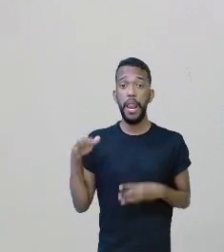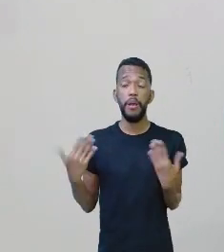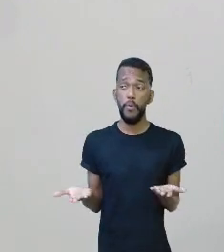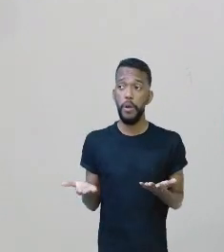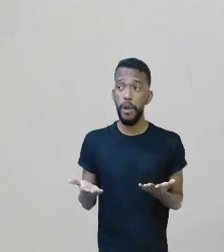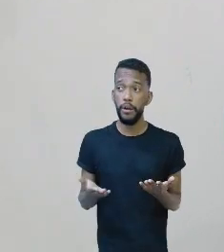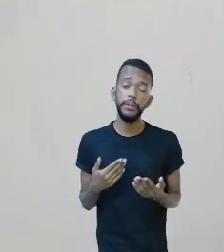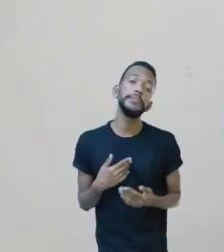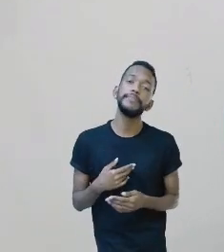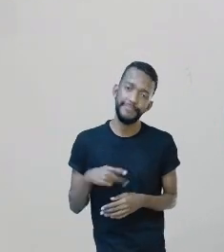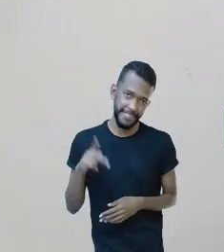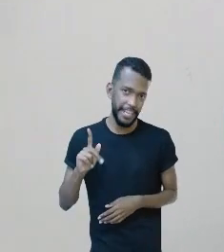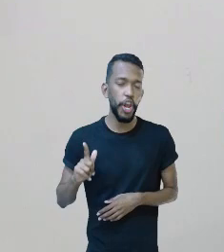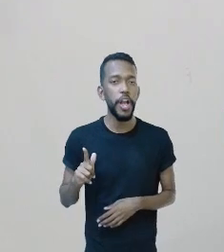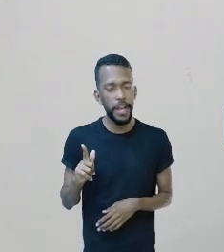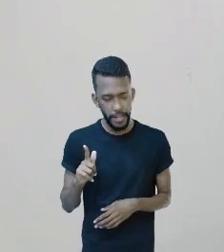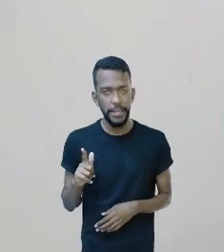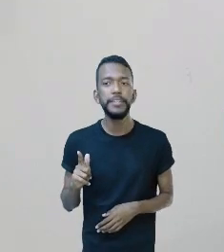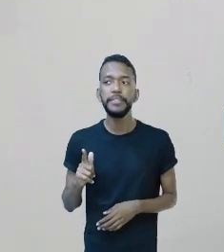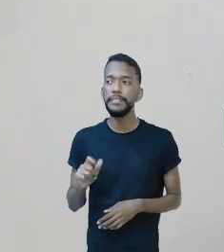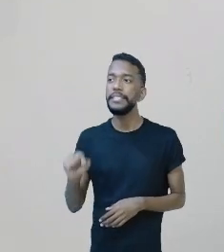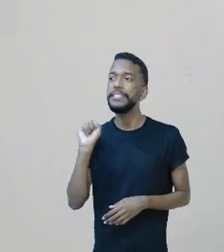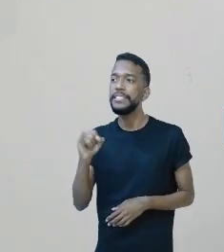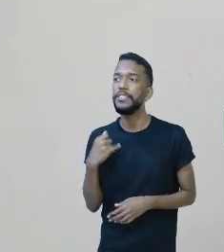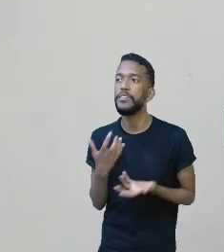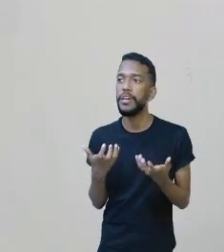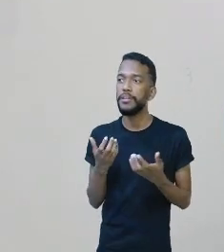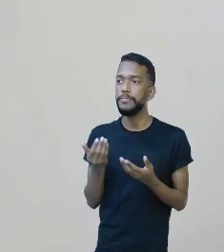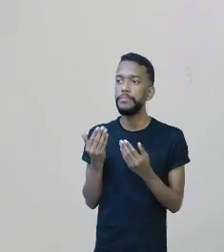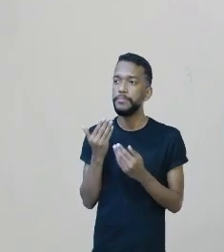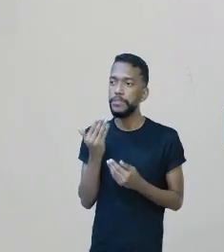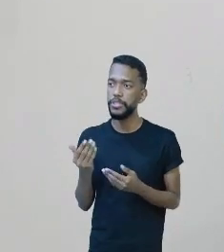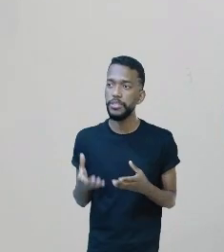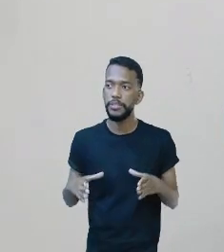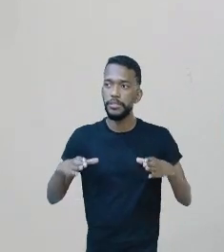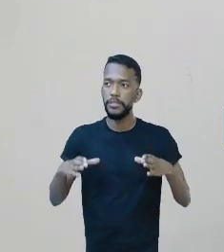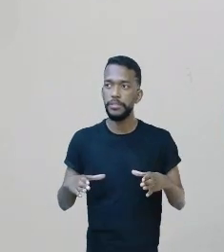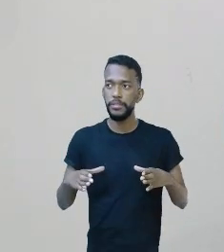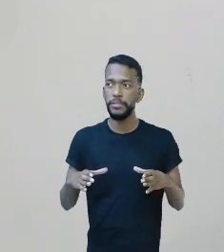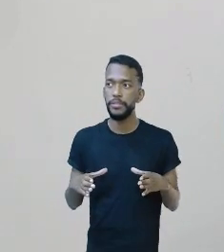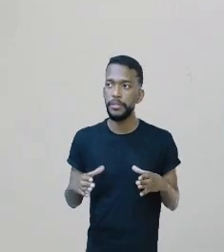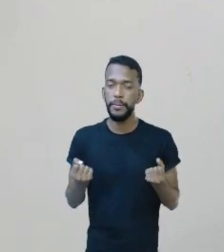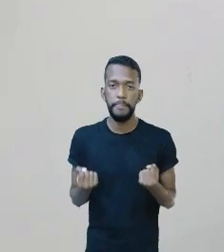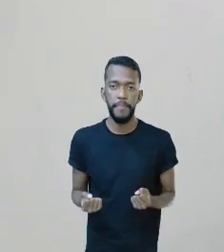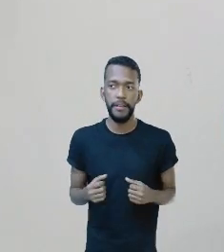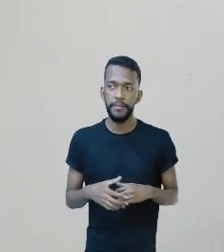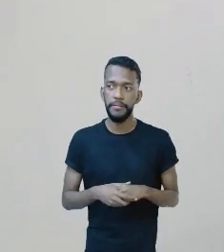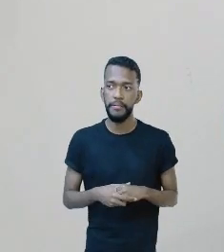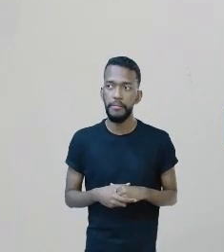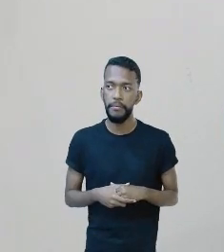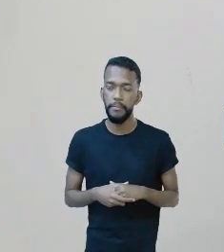Quilograma. Quilograma, exatamente. E se eu quiser medir a massa de um bolo?